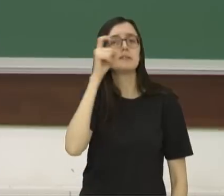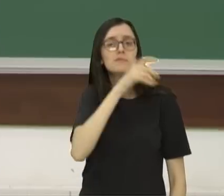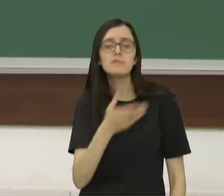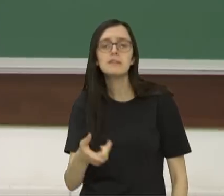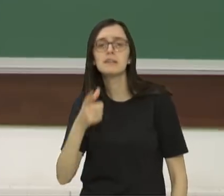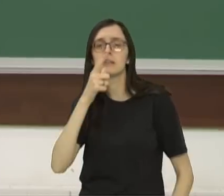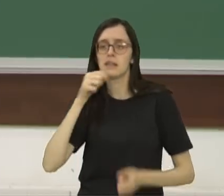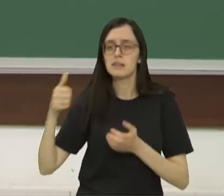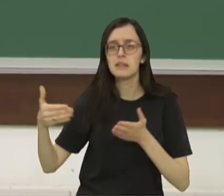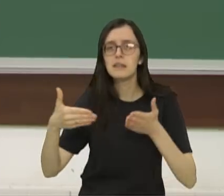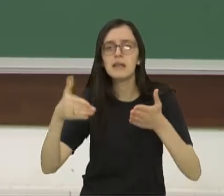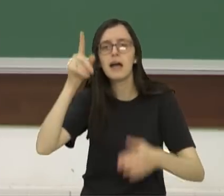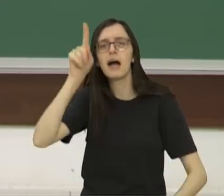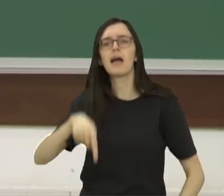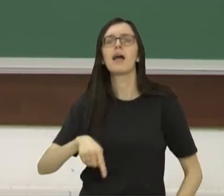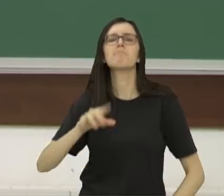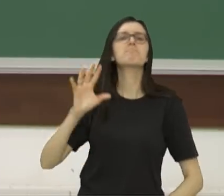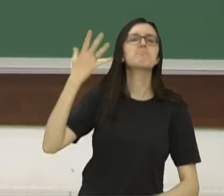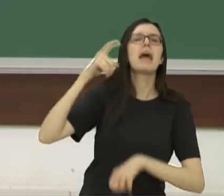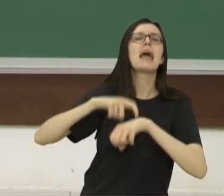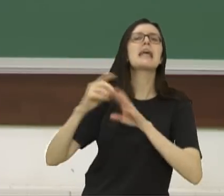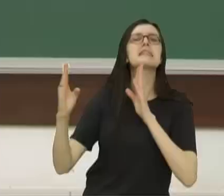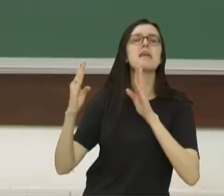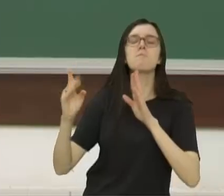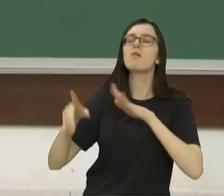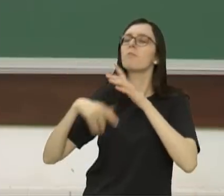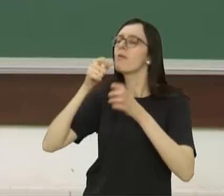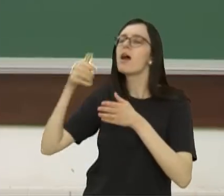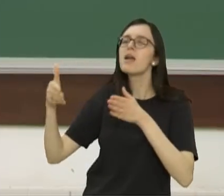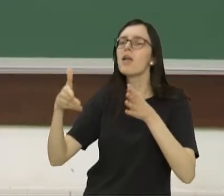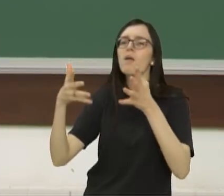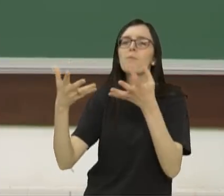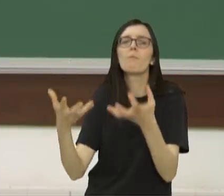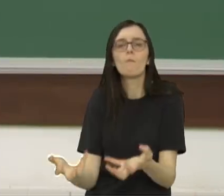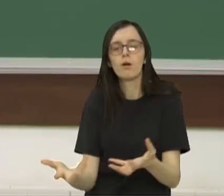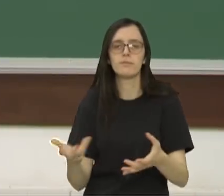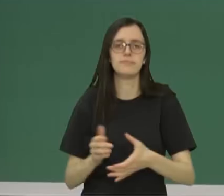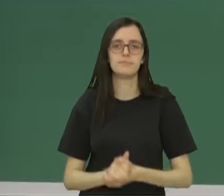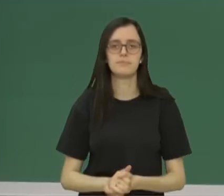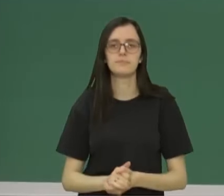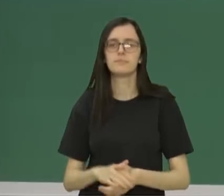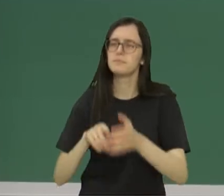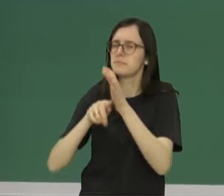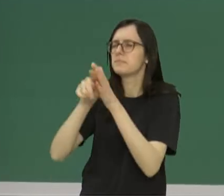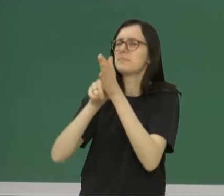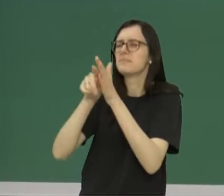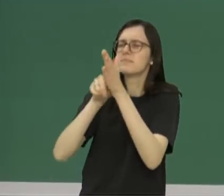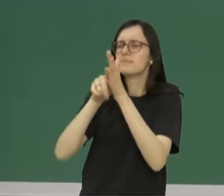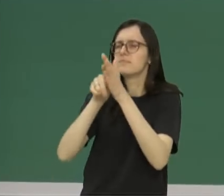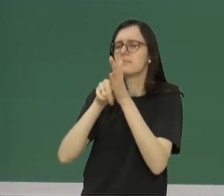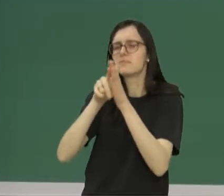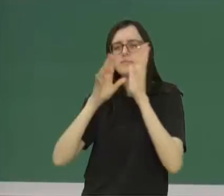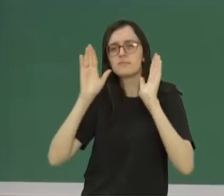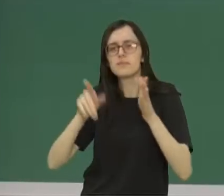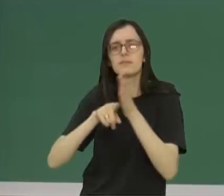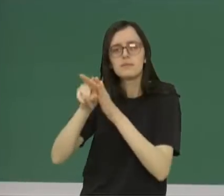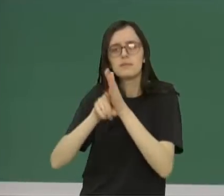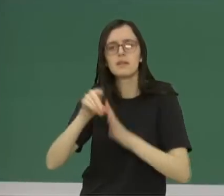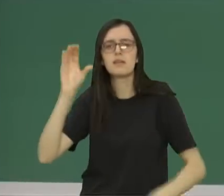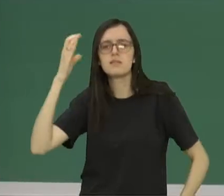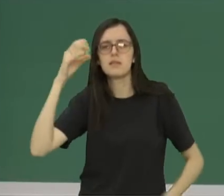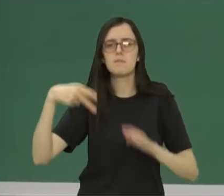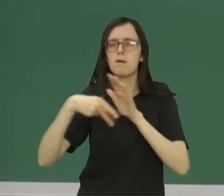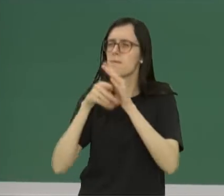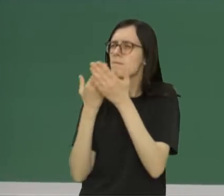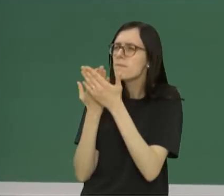rios ali são rios temporários que secam. Então, com muita pesquisa, né, com pesquisas